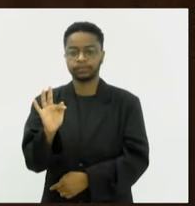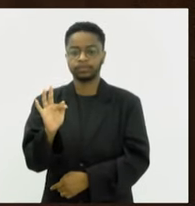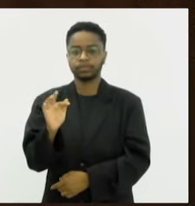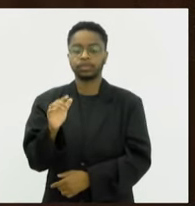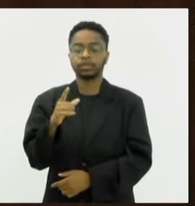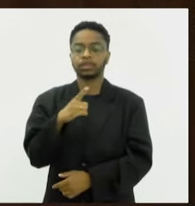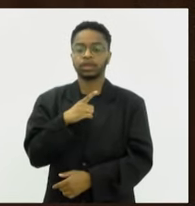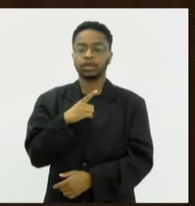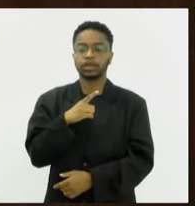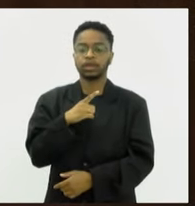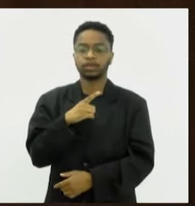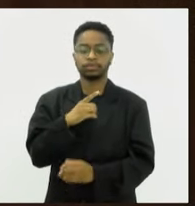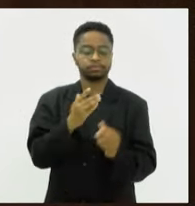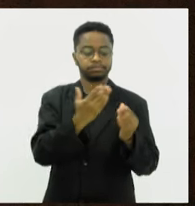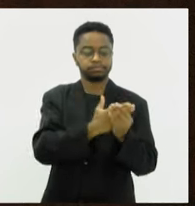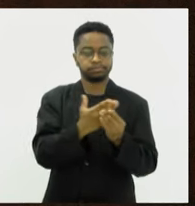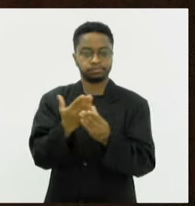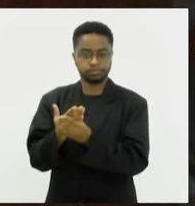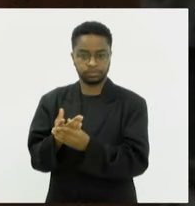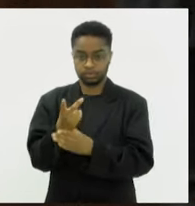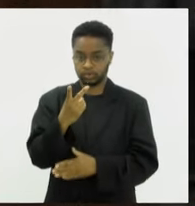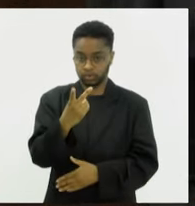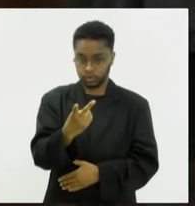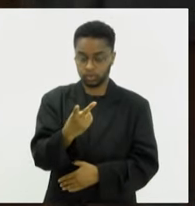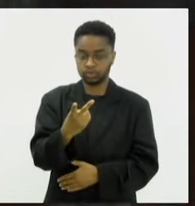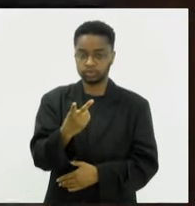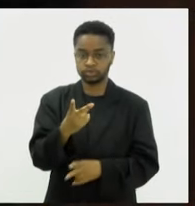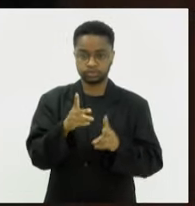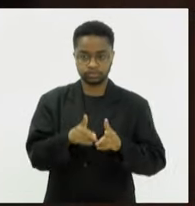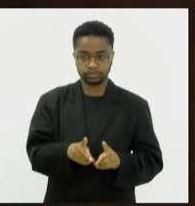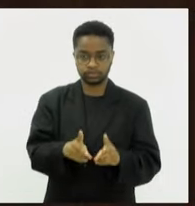dois recursos, o agravo em recurso extraordinário